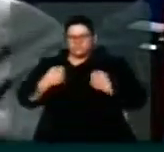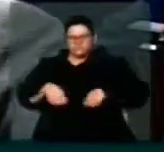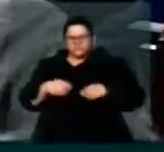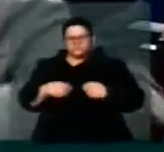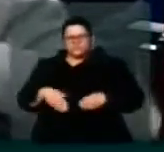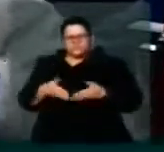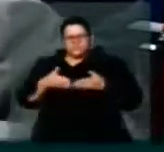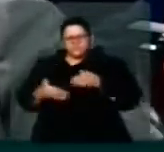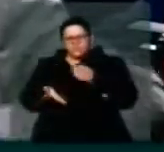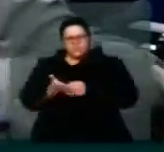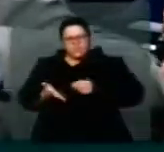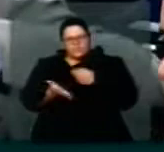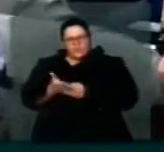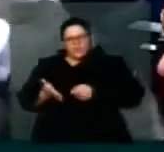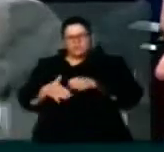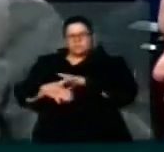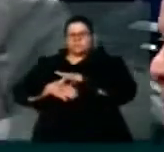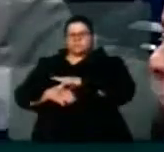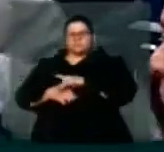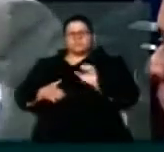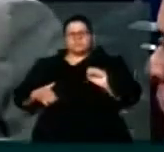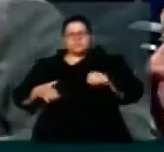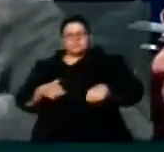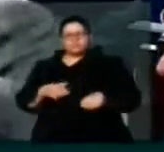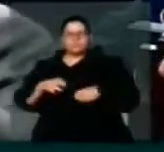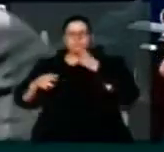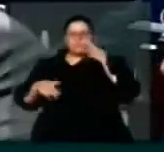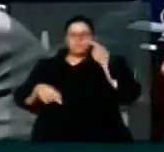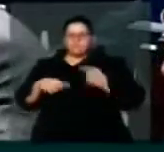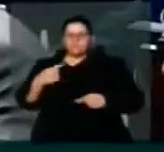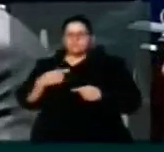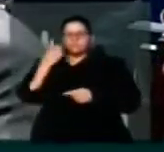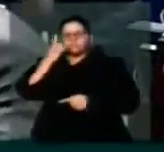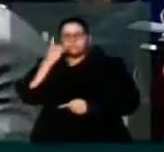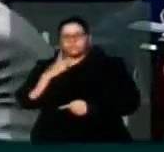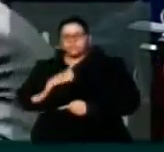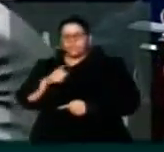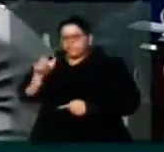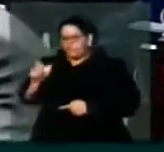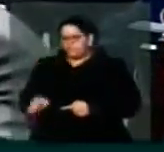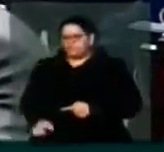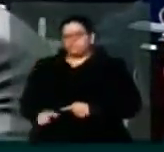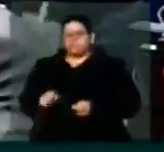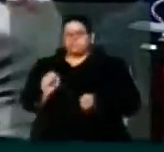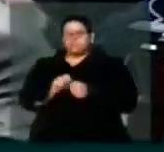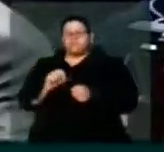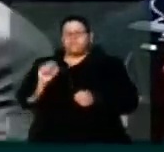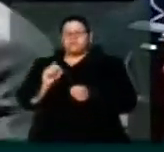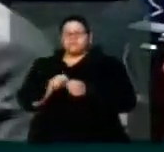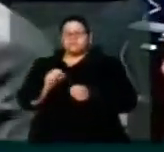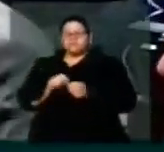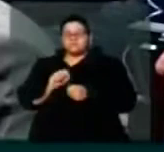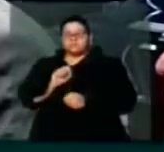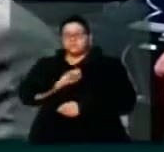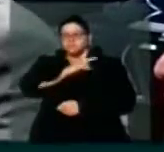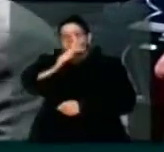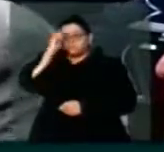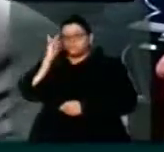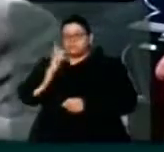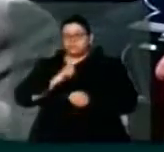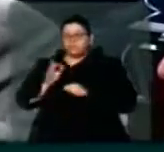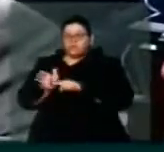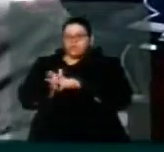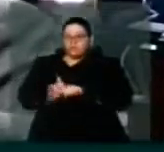pedir, cobrar a lideranças, políticos, deputados, colegas que façam aqueles que estejam sob investigação